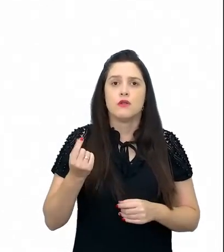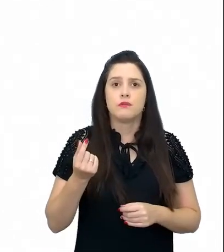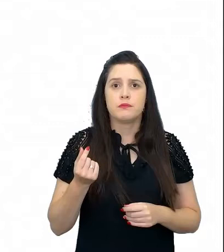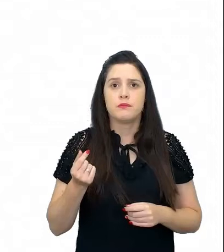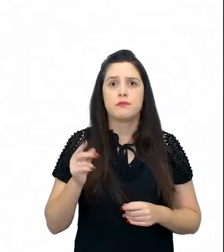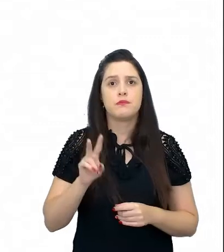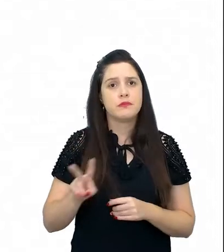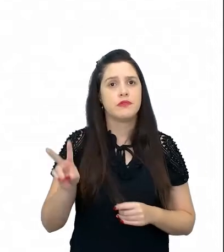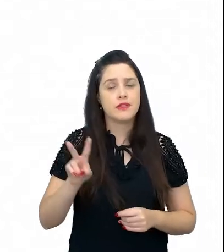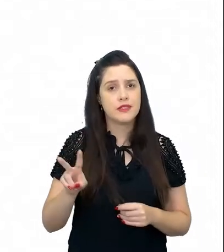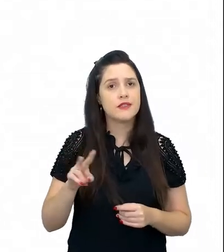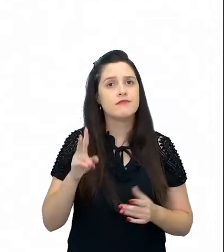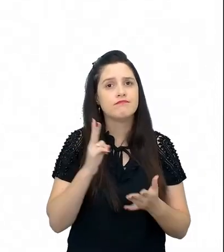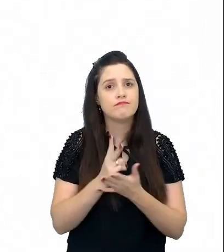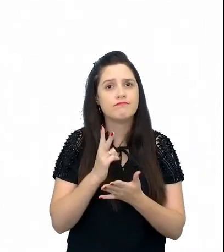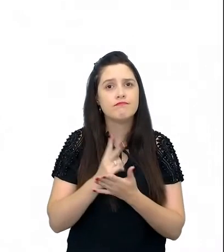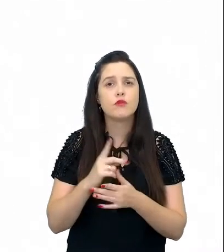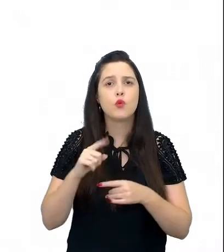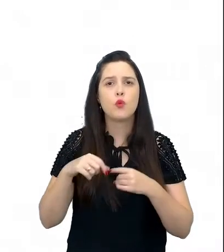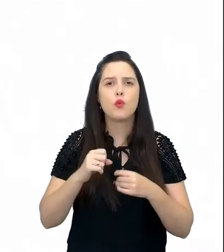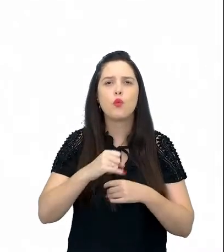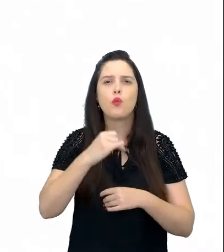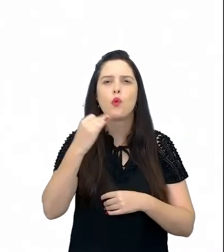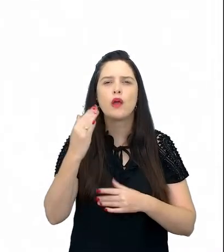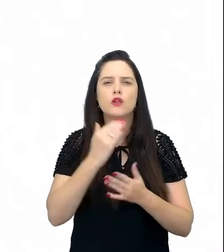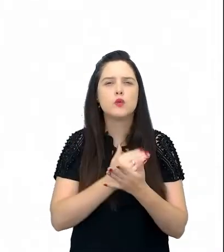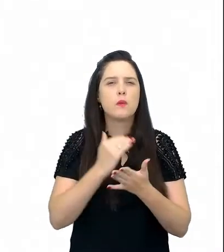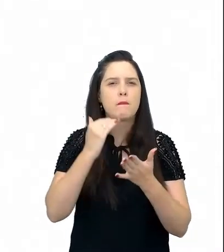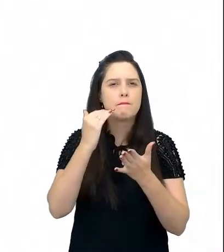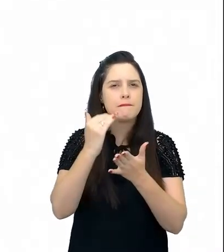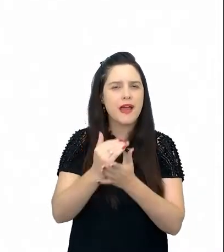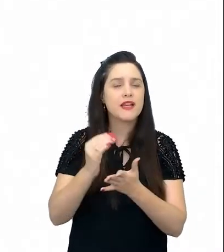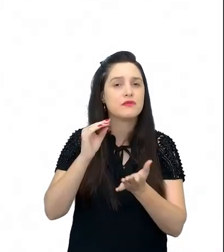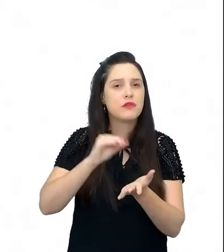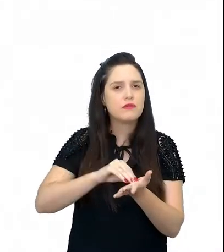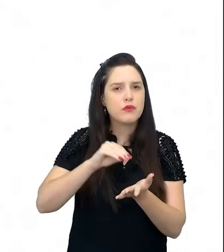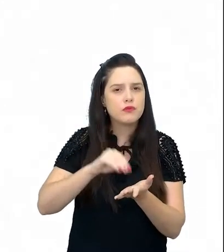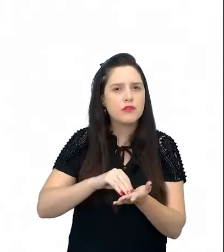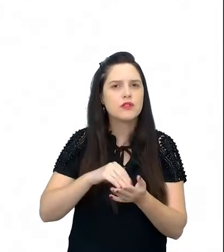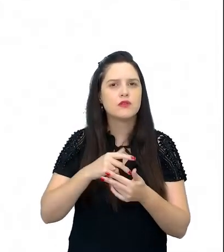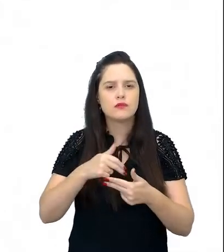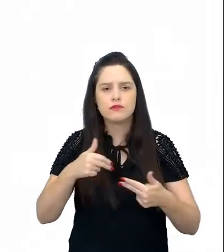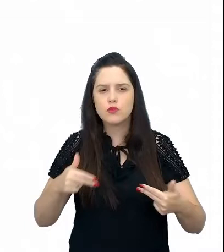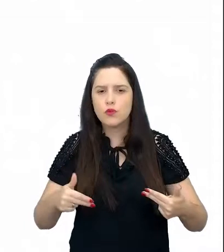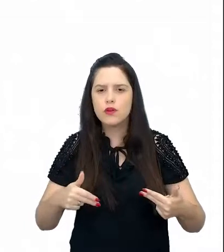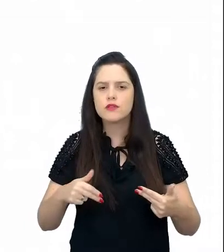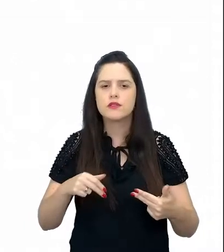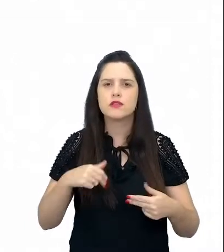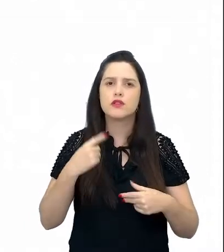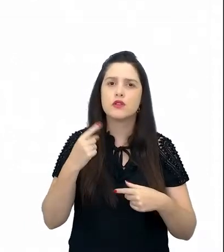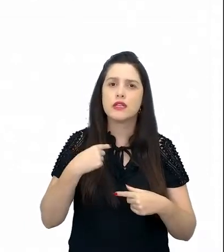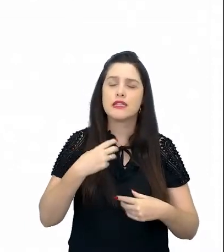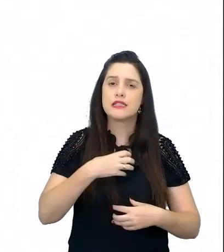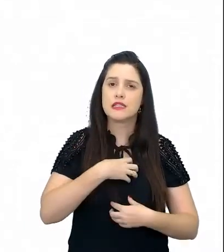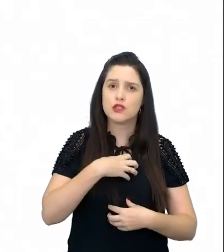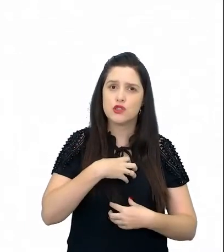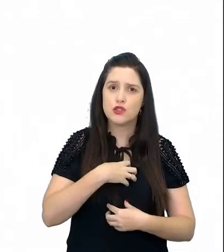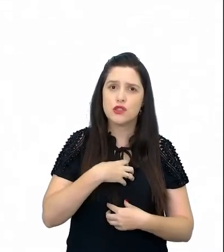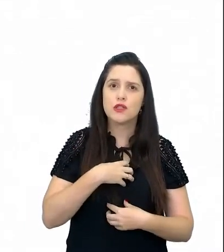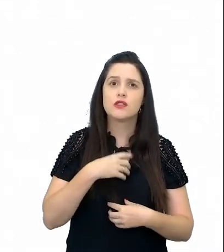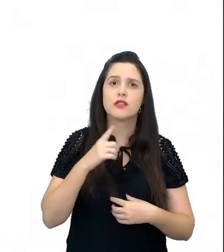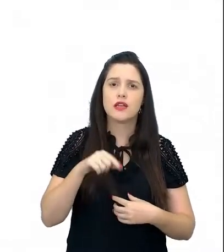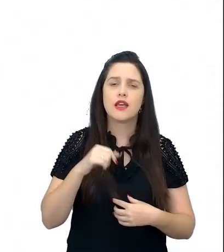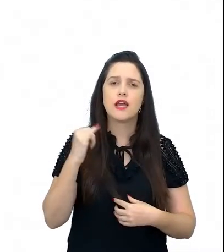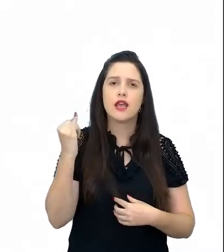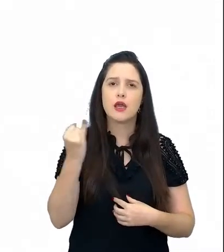também duplicou? Sim, porque quanto mais eu estiver comprando, a mesmo esquema, ele vai aumentando. Então, esse tipo de relação de